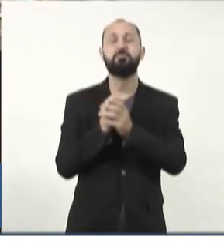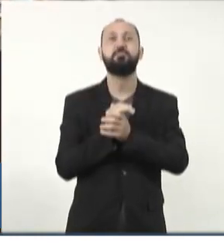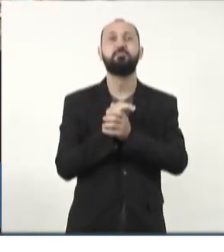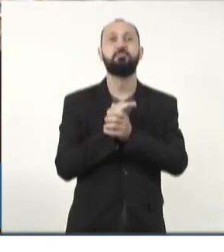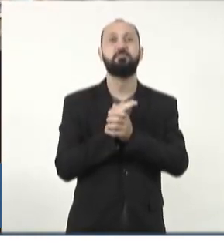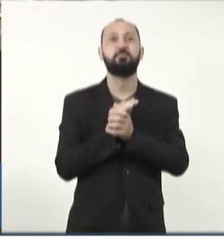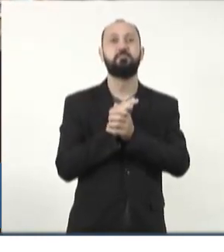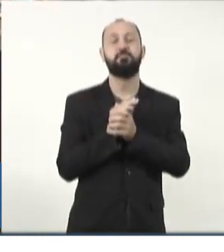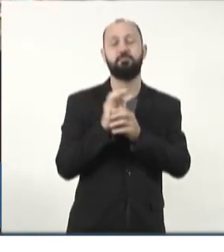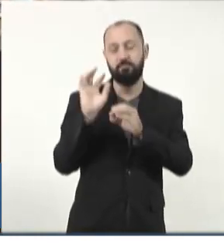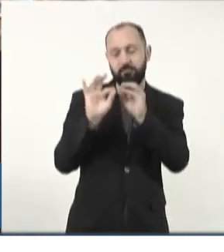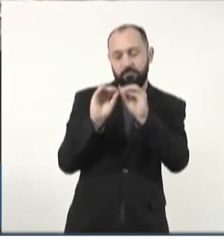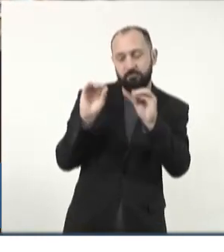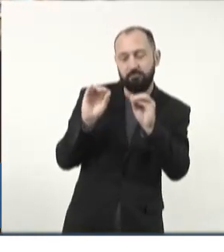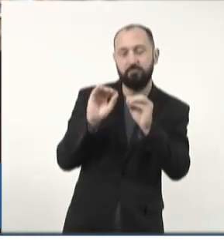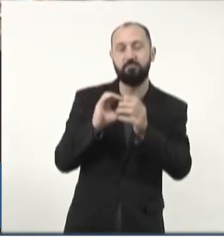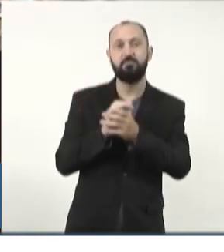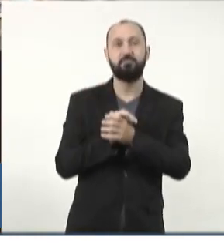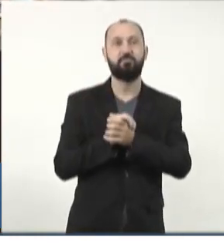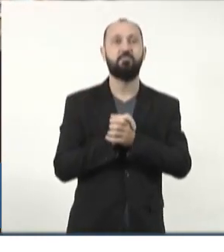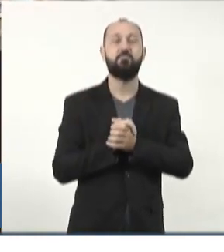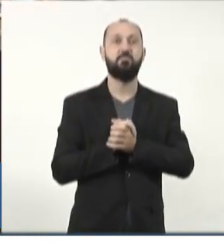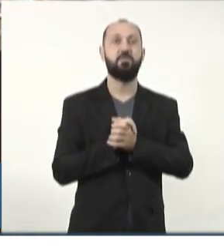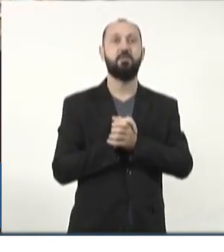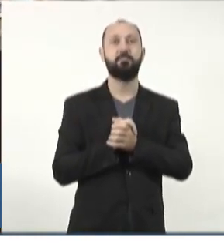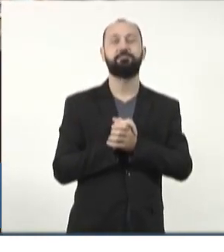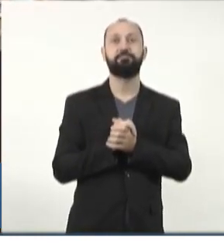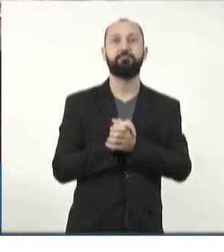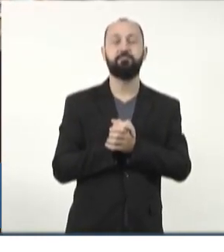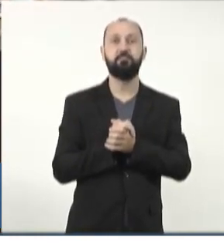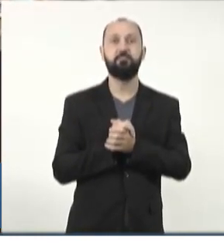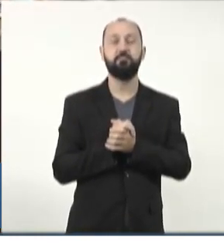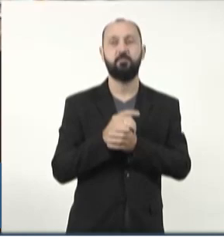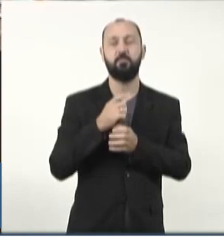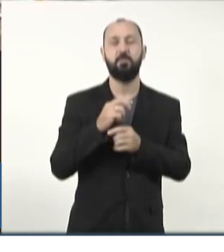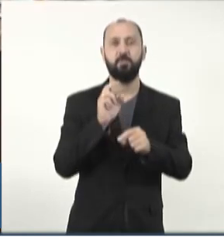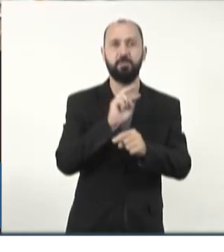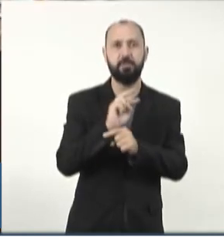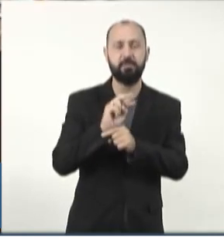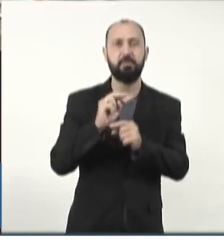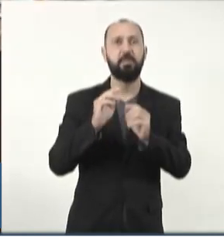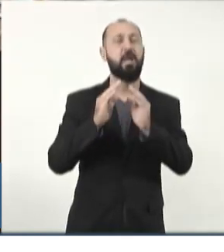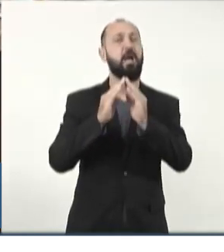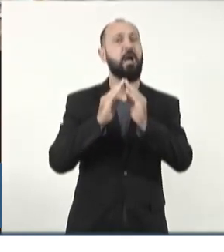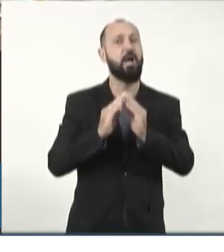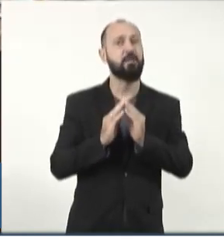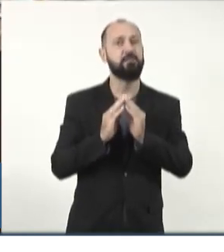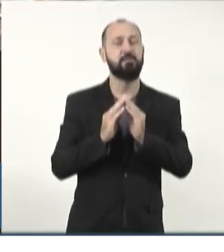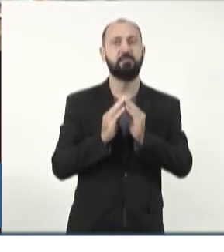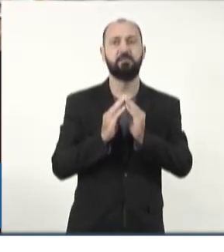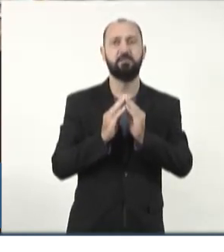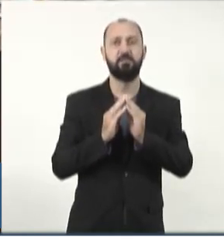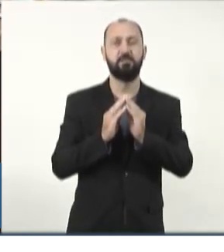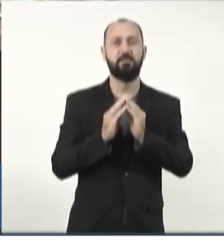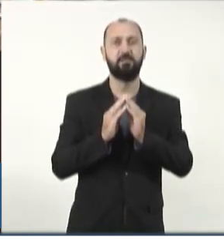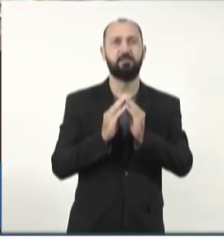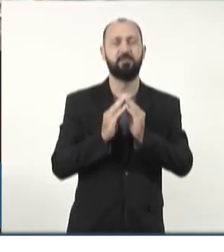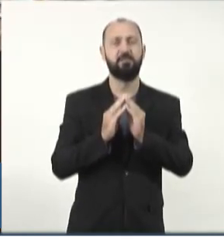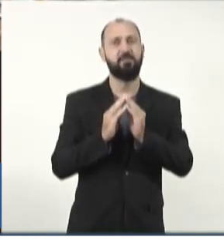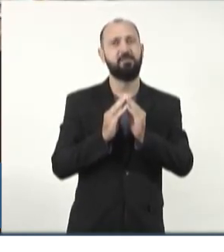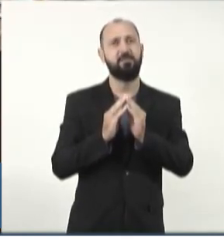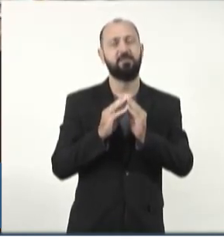coisa de flacinho, E aí eu fui criada num lar de